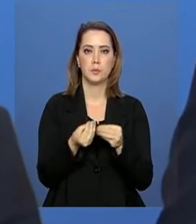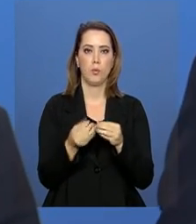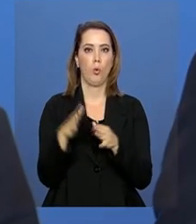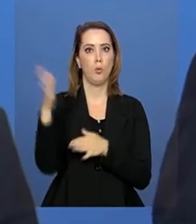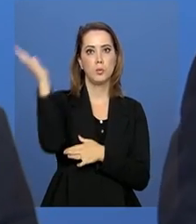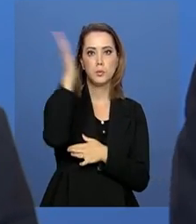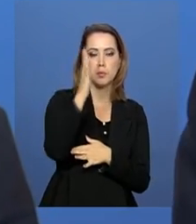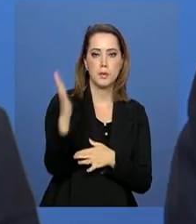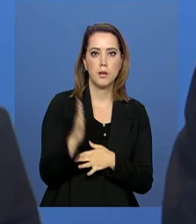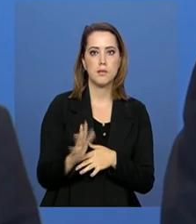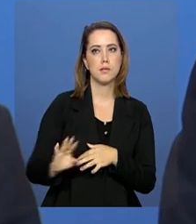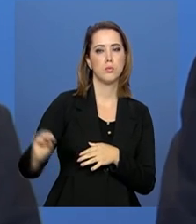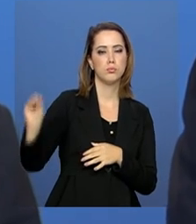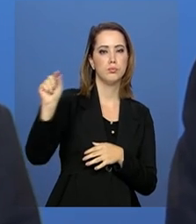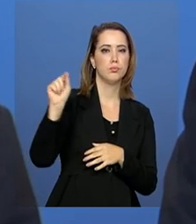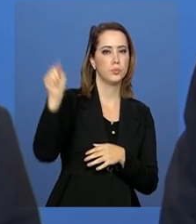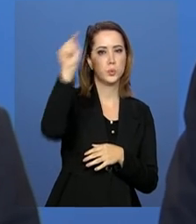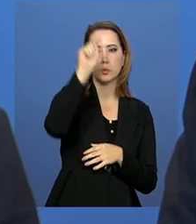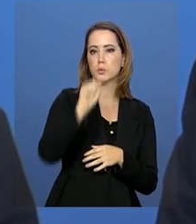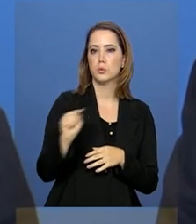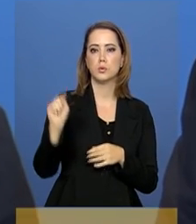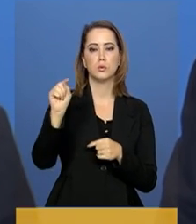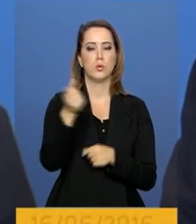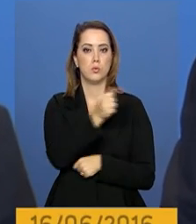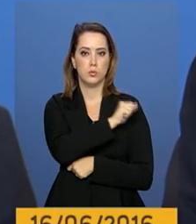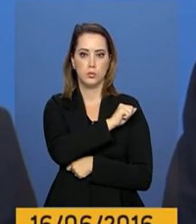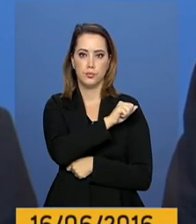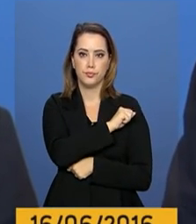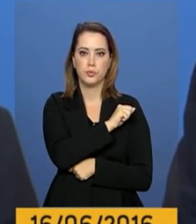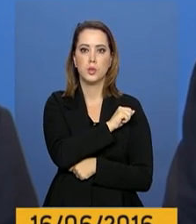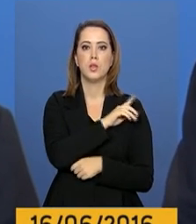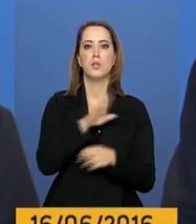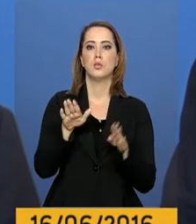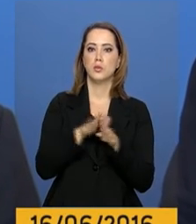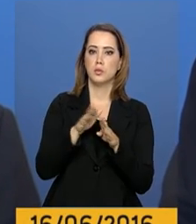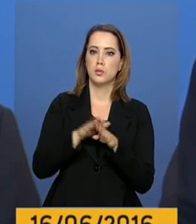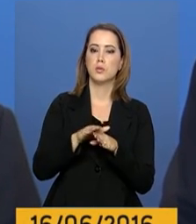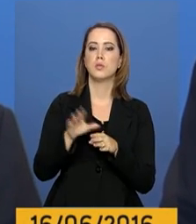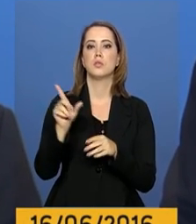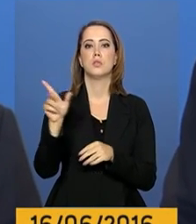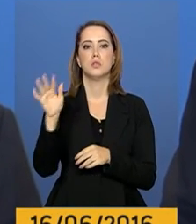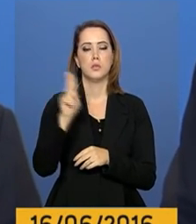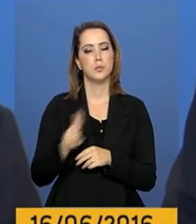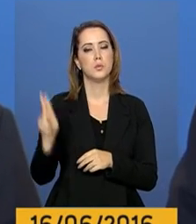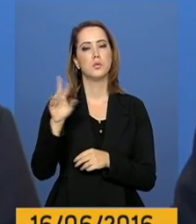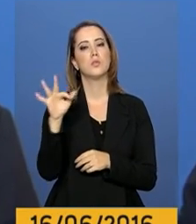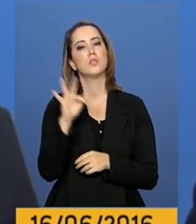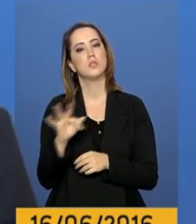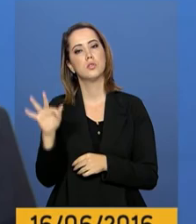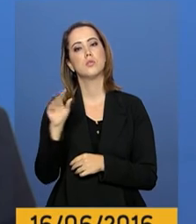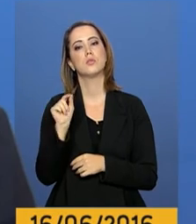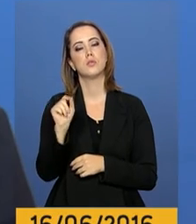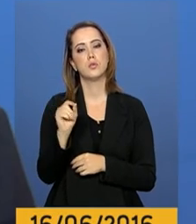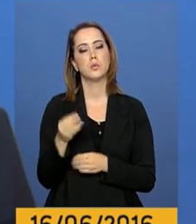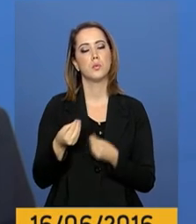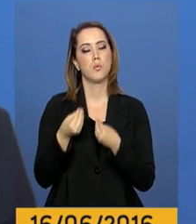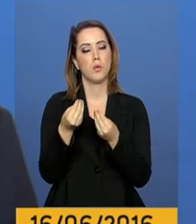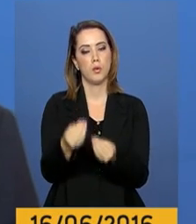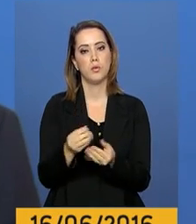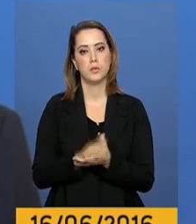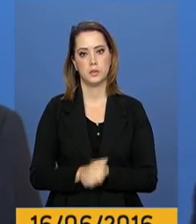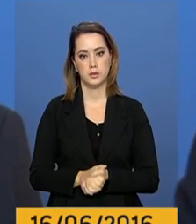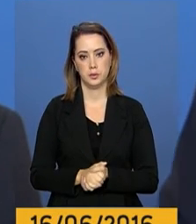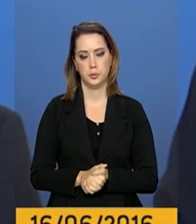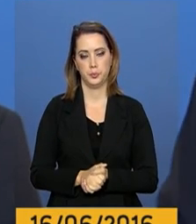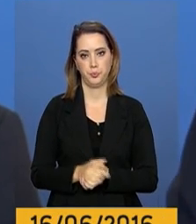Brasil, de estudantes e também de cursos ofertados, financiados pelo FIES. Ivan